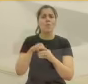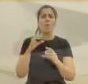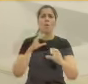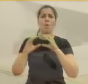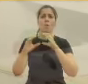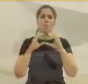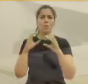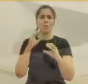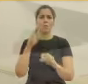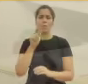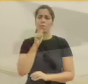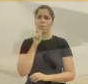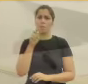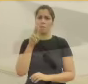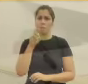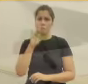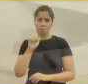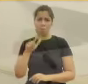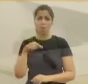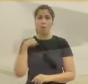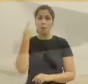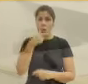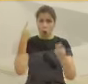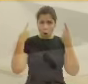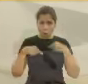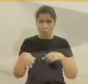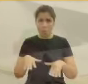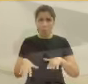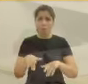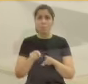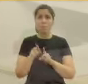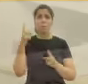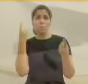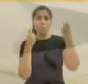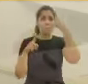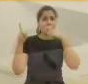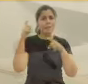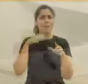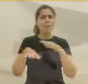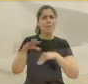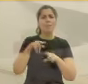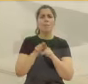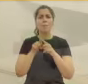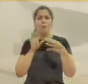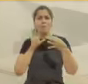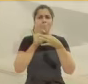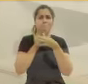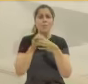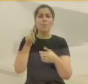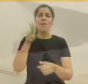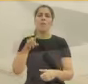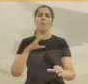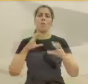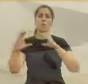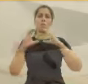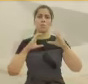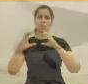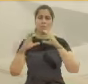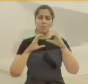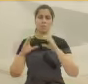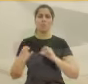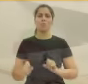não verbal. É o corpo que mexe, é a mímica que mexe, é a entonação